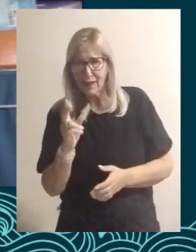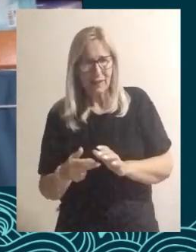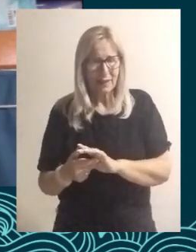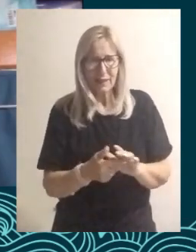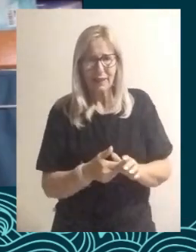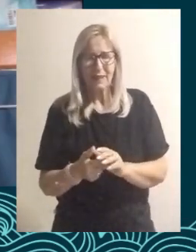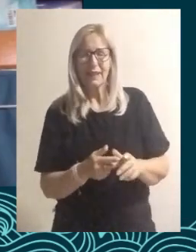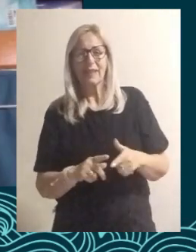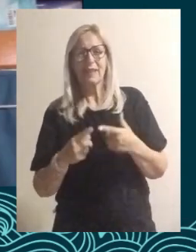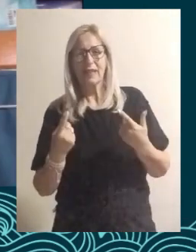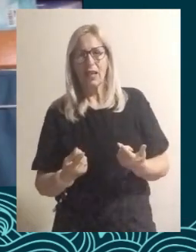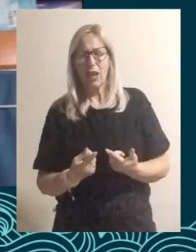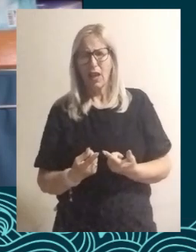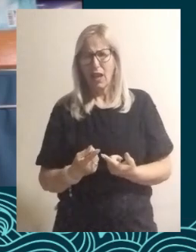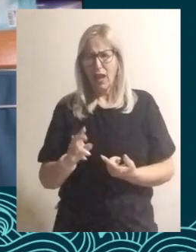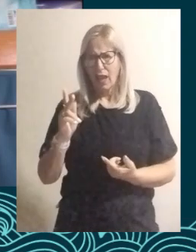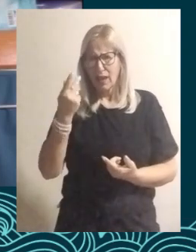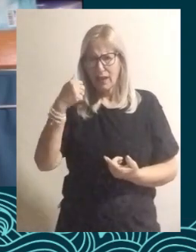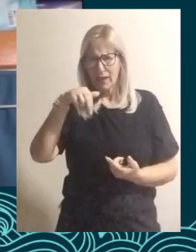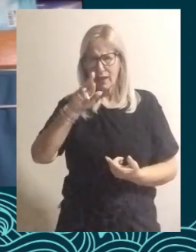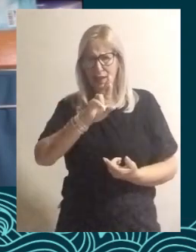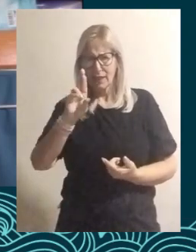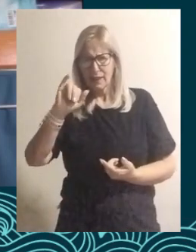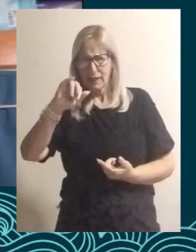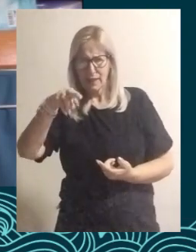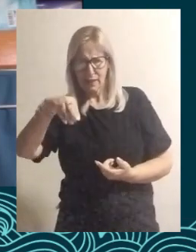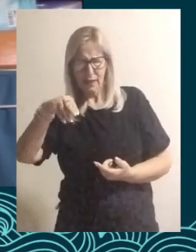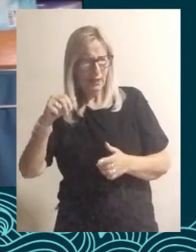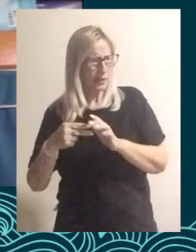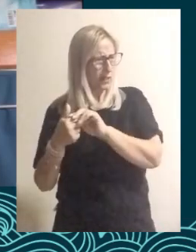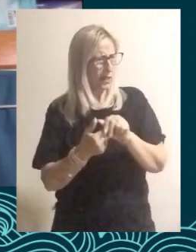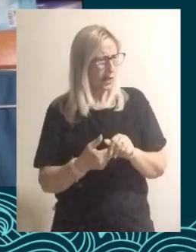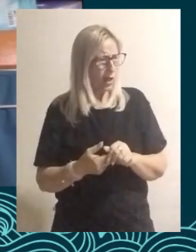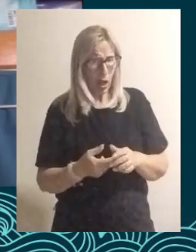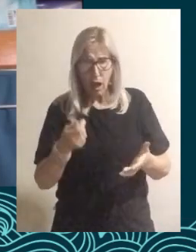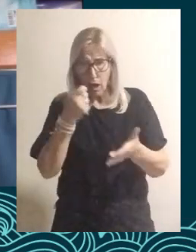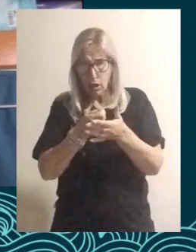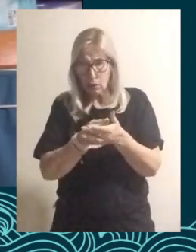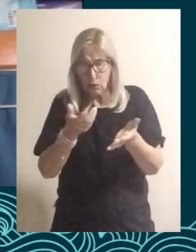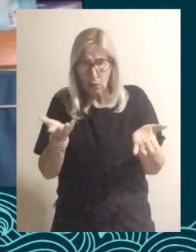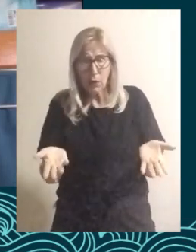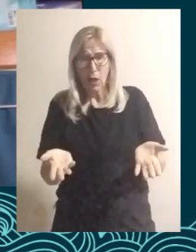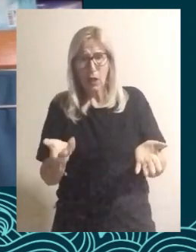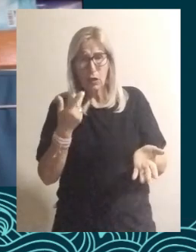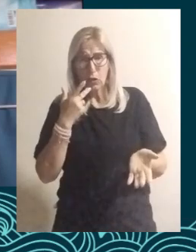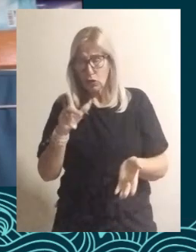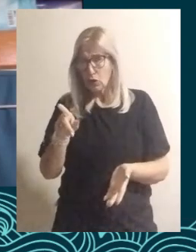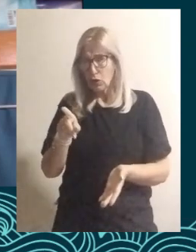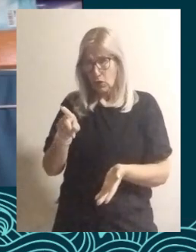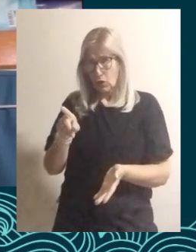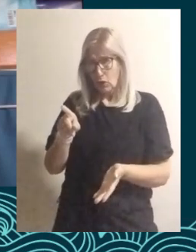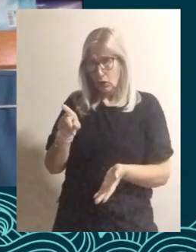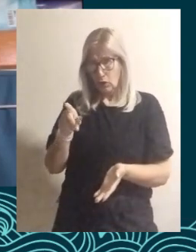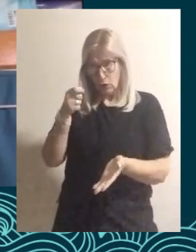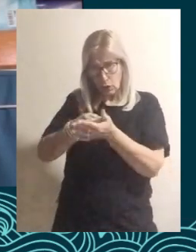eu fui para conversar com o Henrique e falei, Henrique, o que eu faço? Ele falou, você comprou o barco? Eu falei,